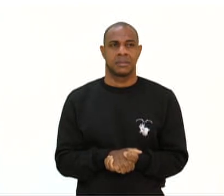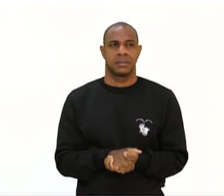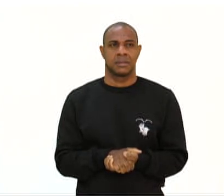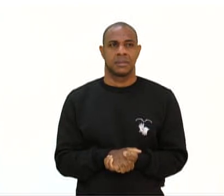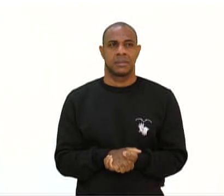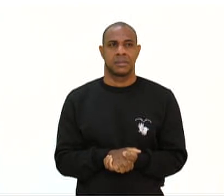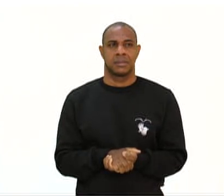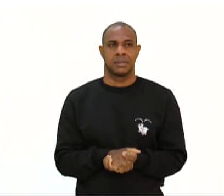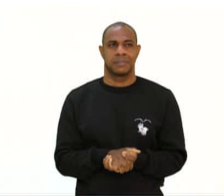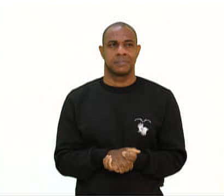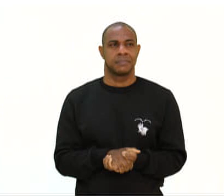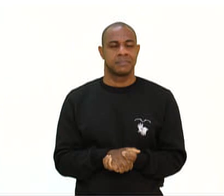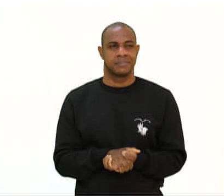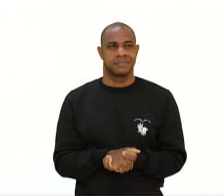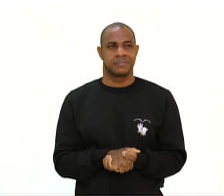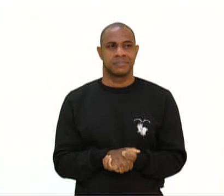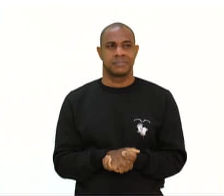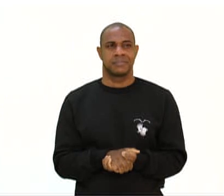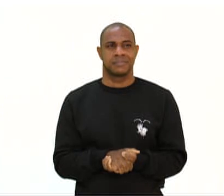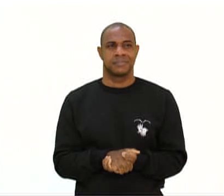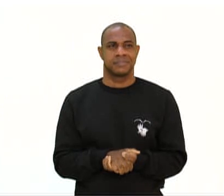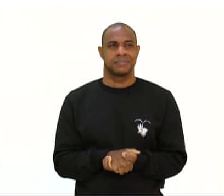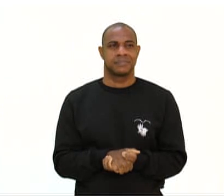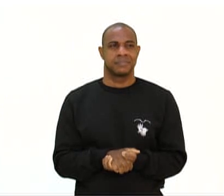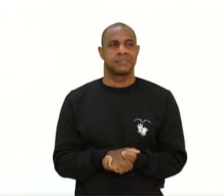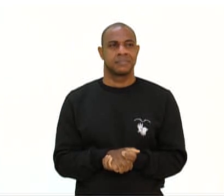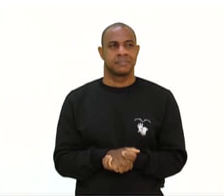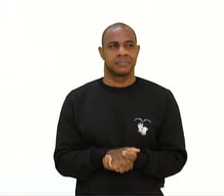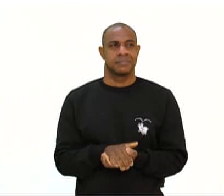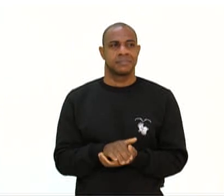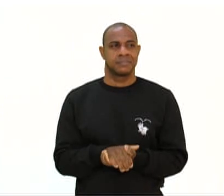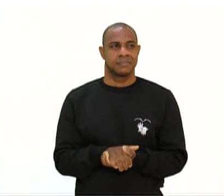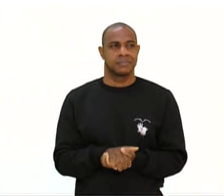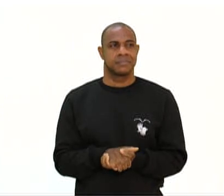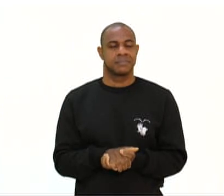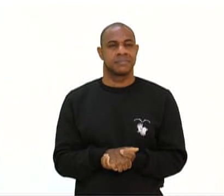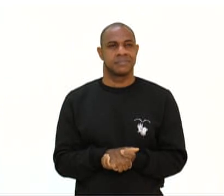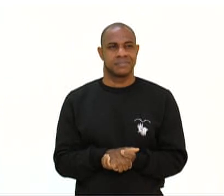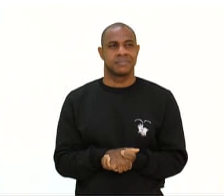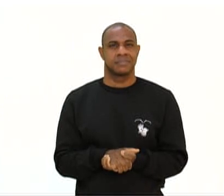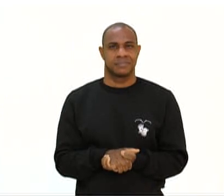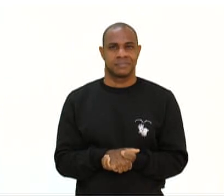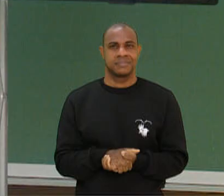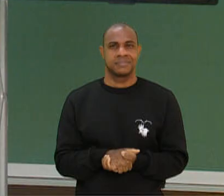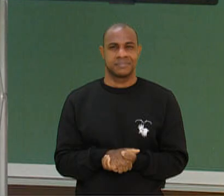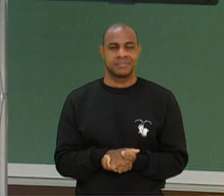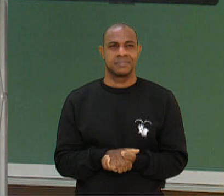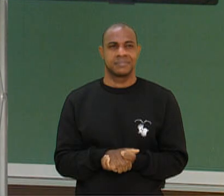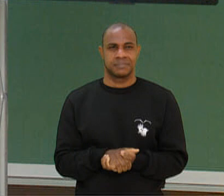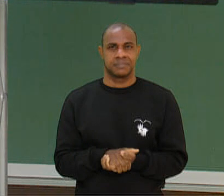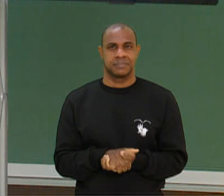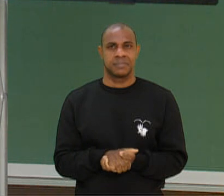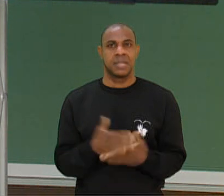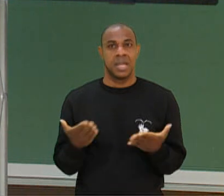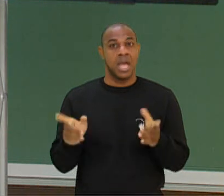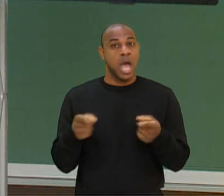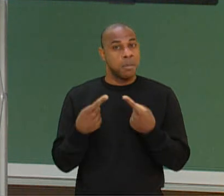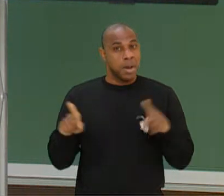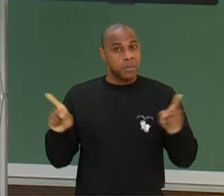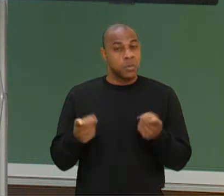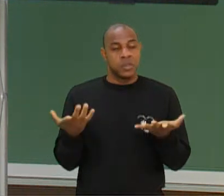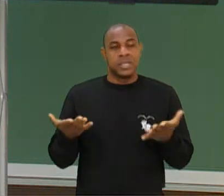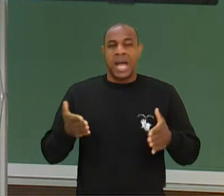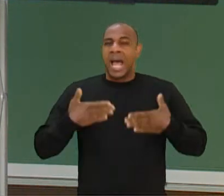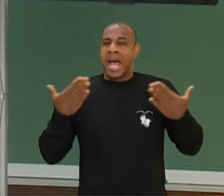this too much? Is this too? Is this too? Is this too much? É uma música bem